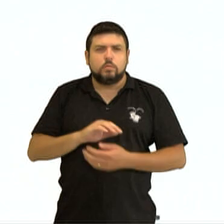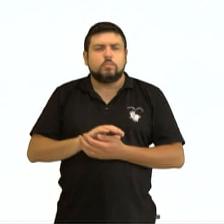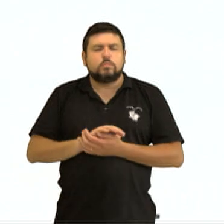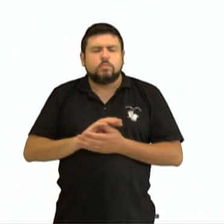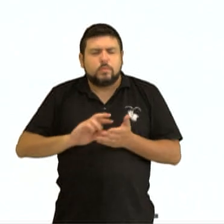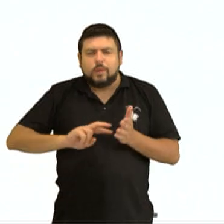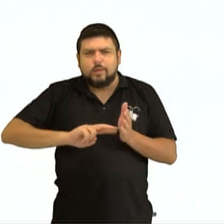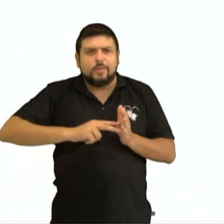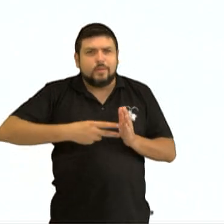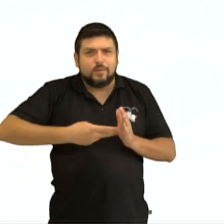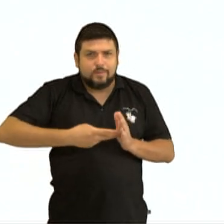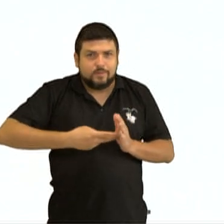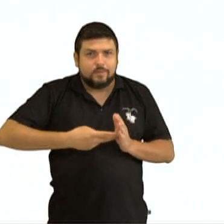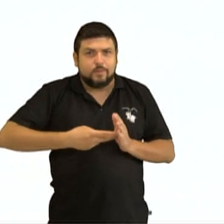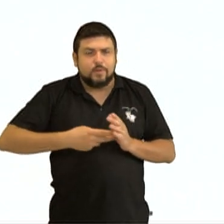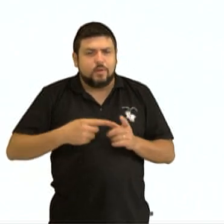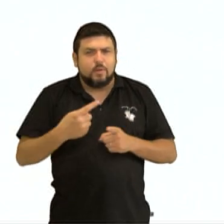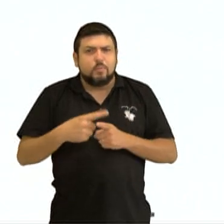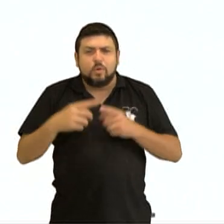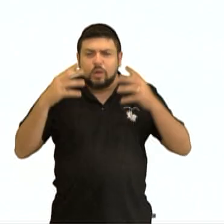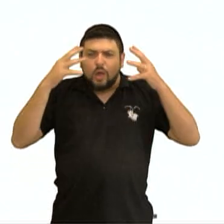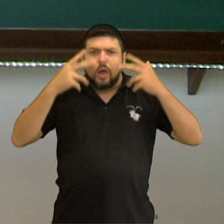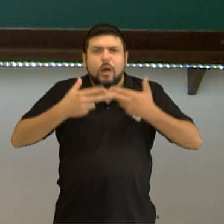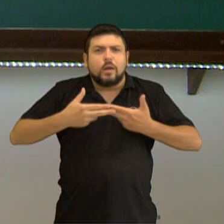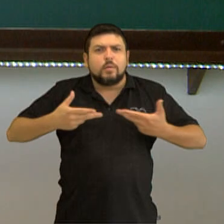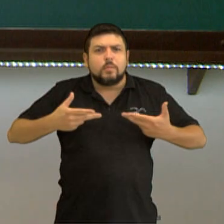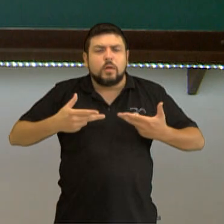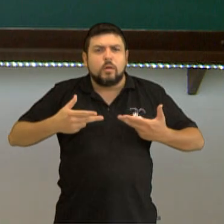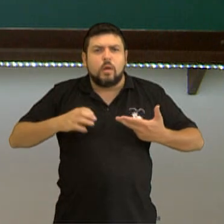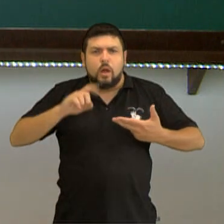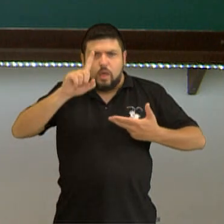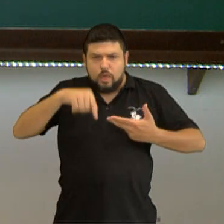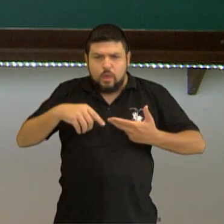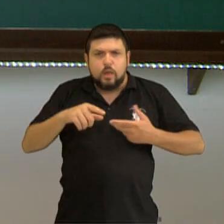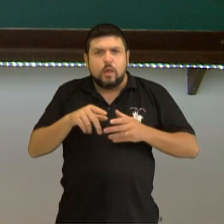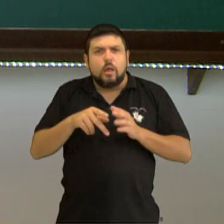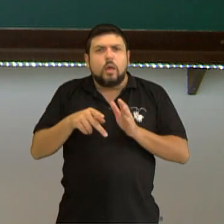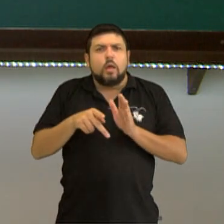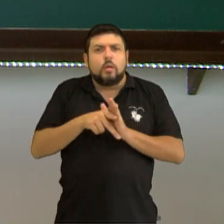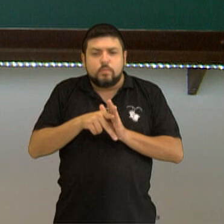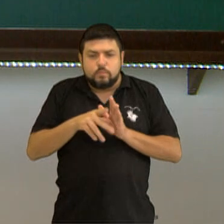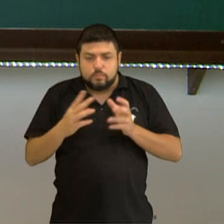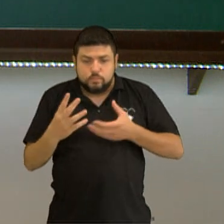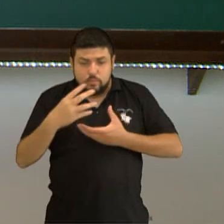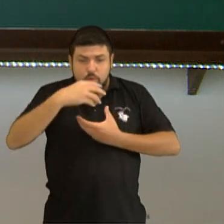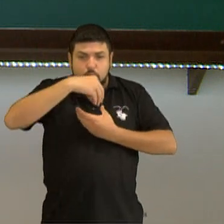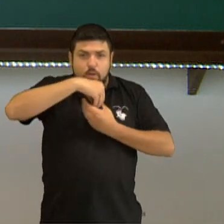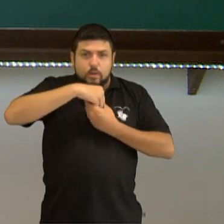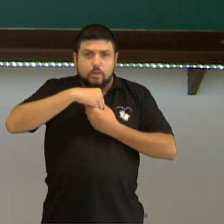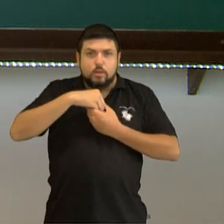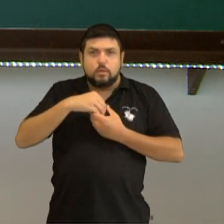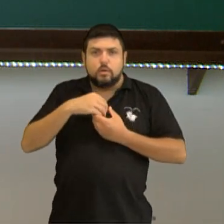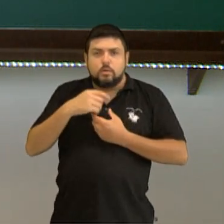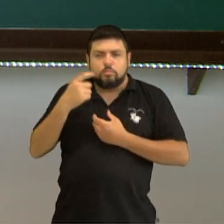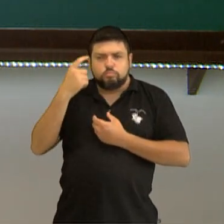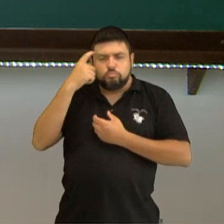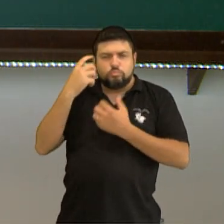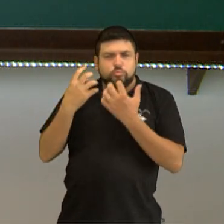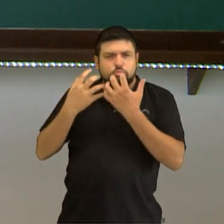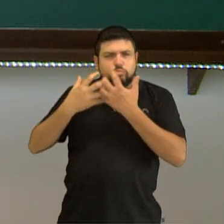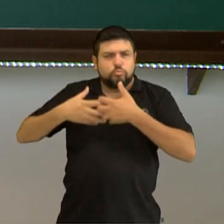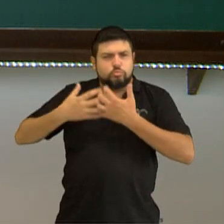é um animal, porque o animal é parte da sua racionalidade, no sentido de ser um animal, um ser, o homem é um animal